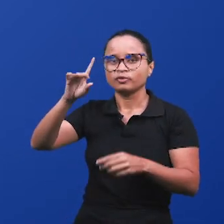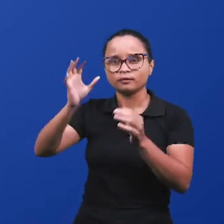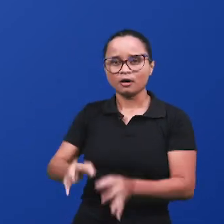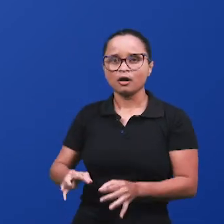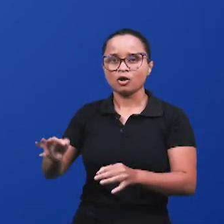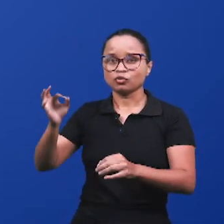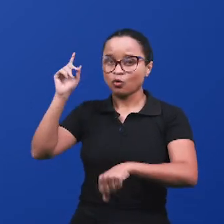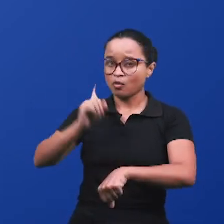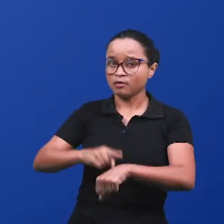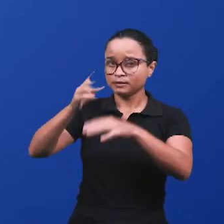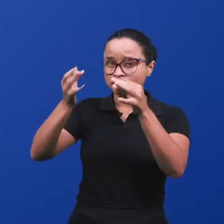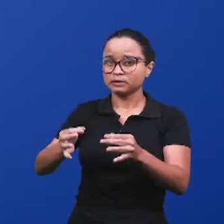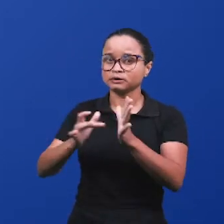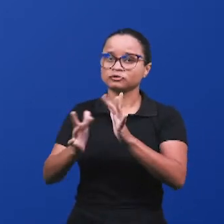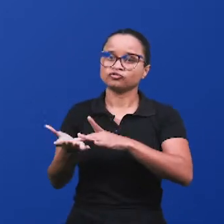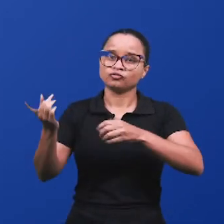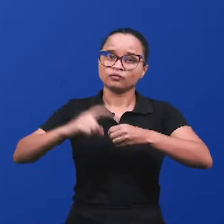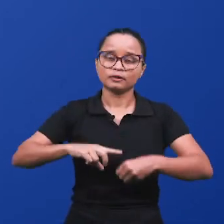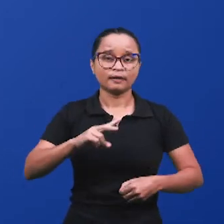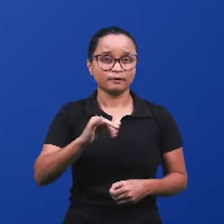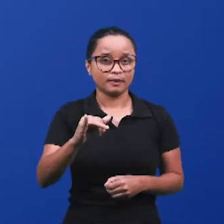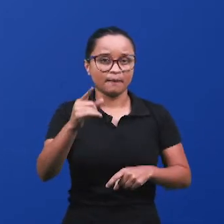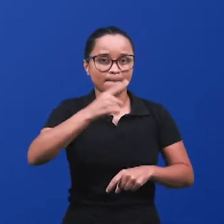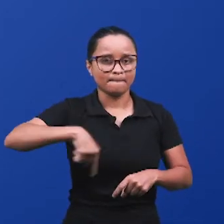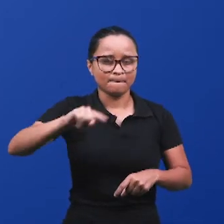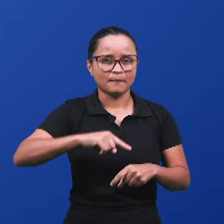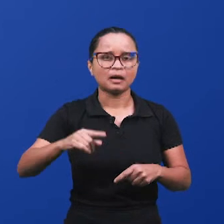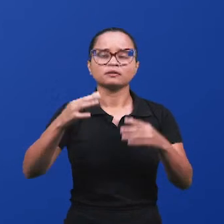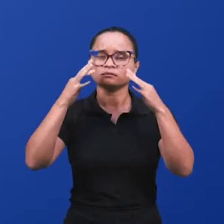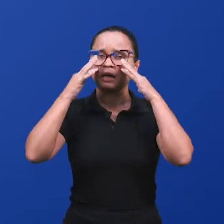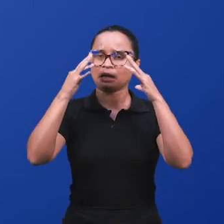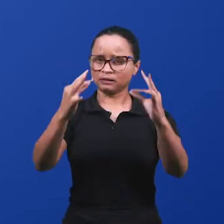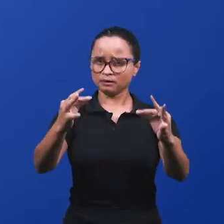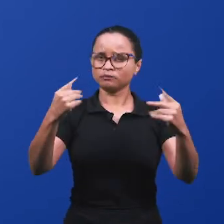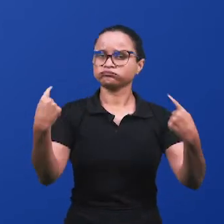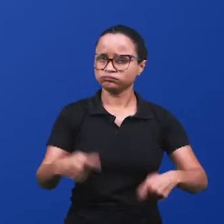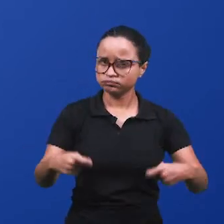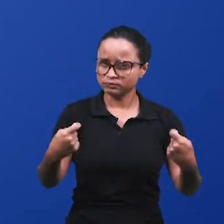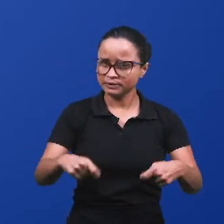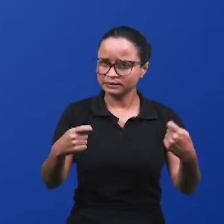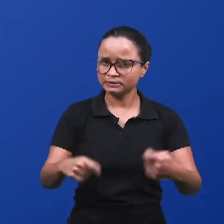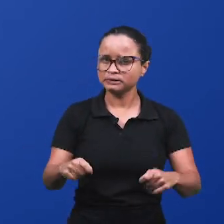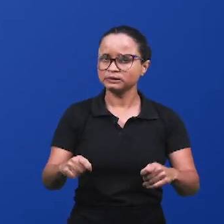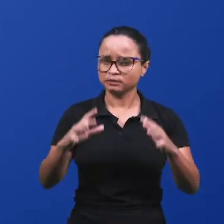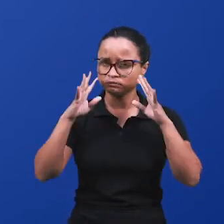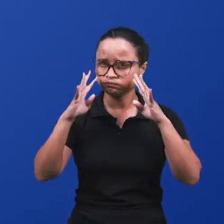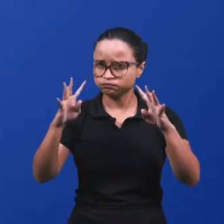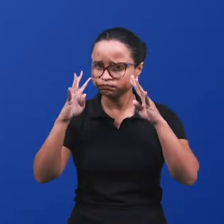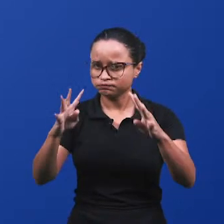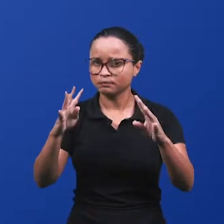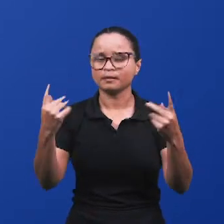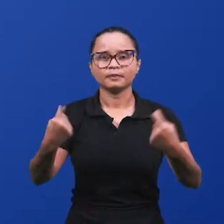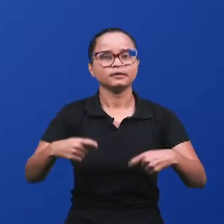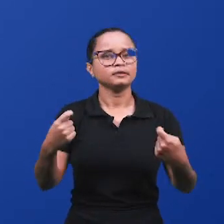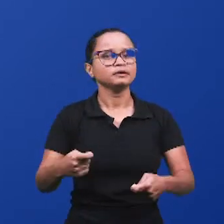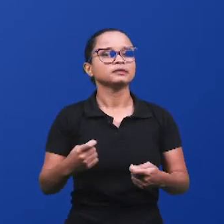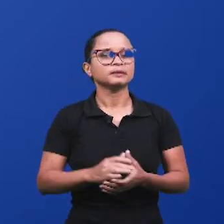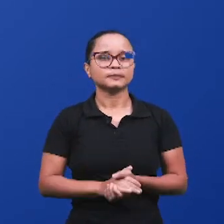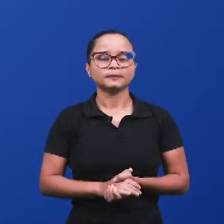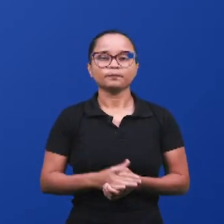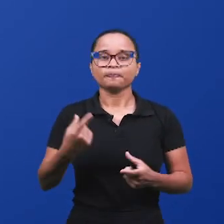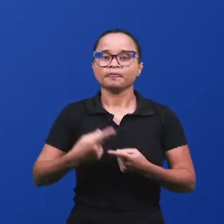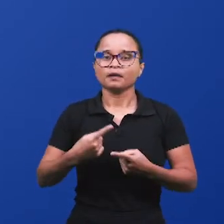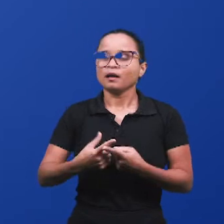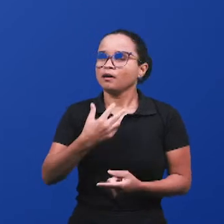o dia nem a hora em que Jesus voltará, mas nós temos que estar bem acordados, atentos e vigilantes a este